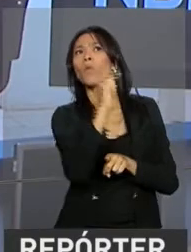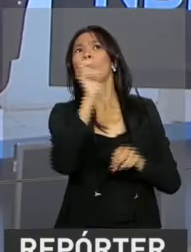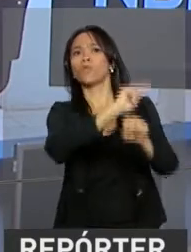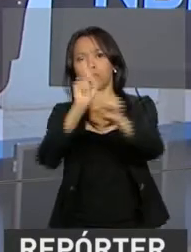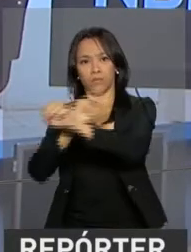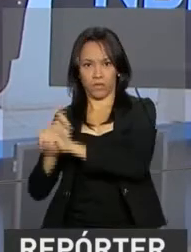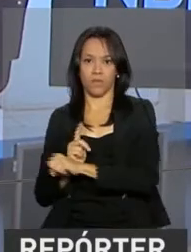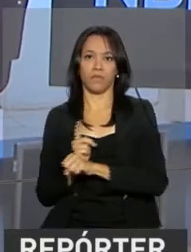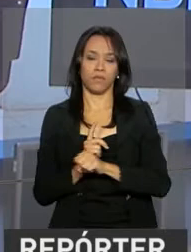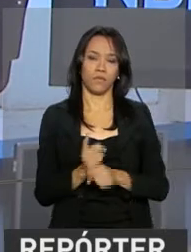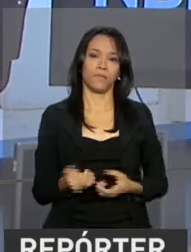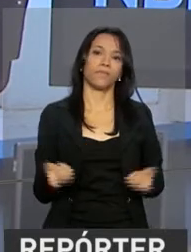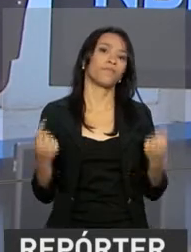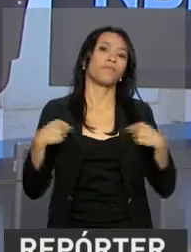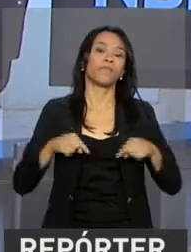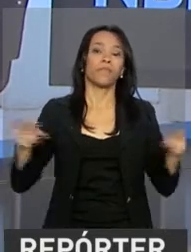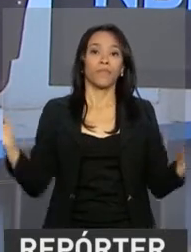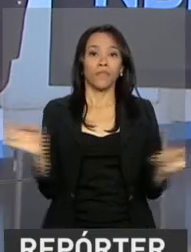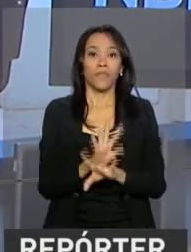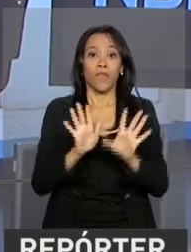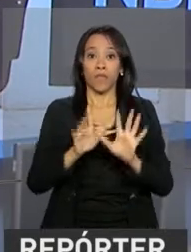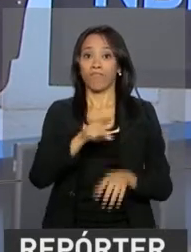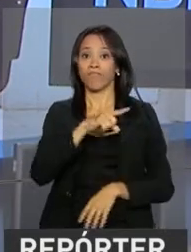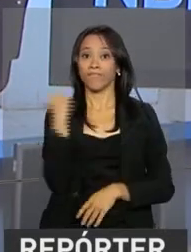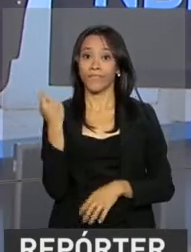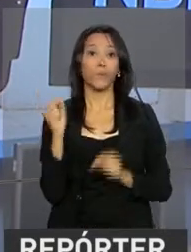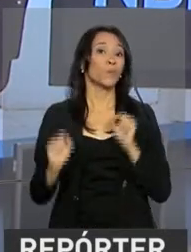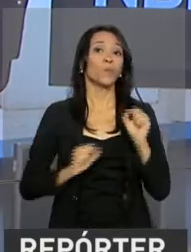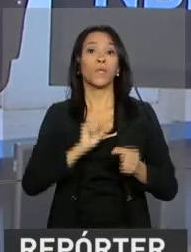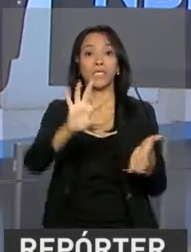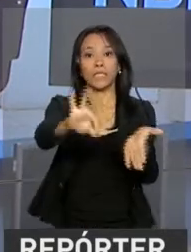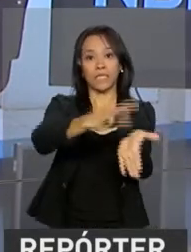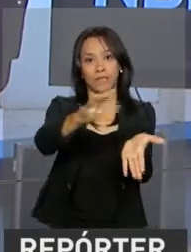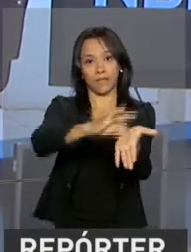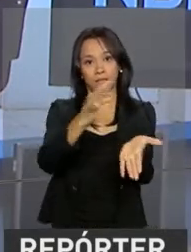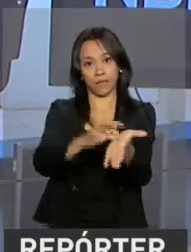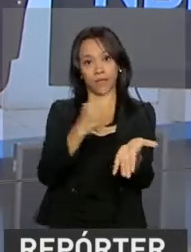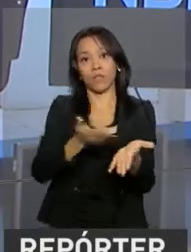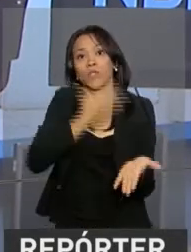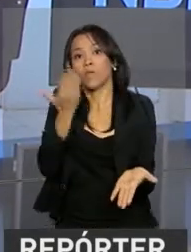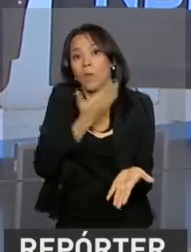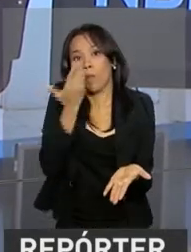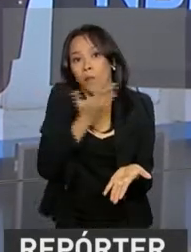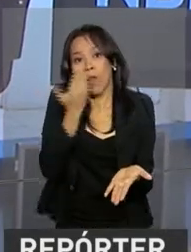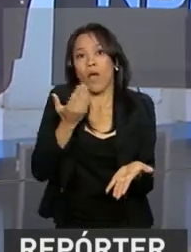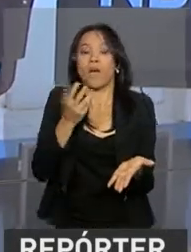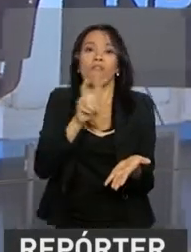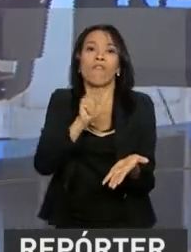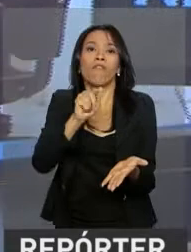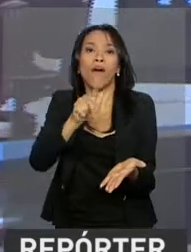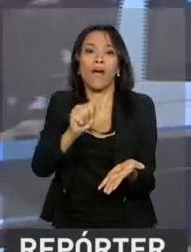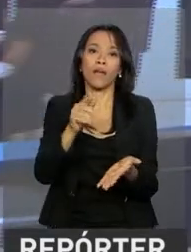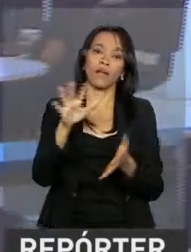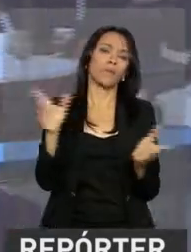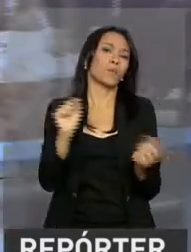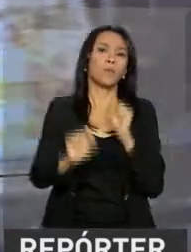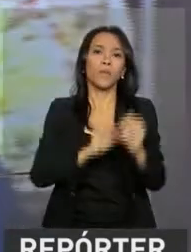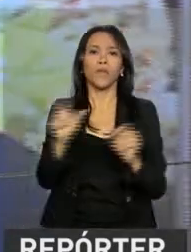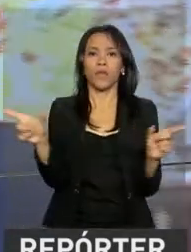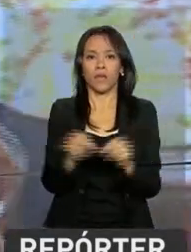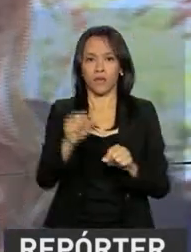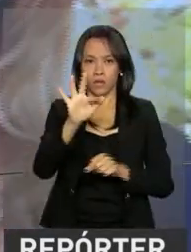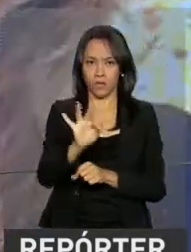e termina hoje o prazo de inscrições para vagas remanescentes do fies vamos ao ministério da educação saber os detalhes